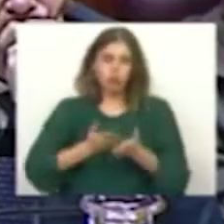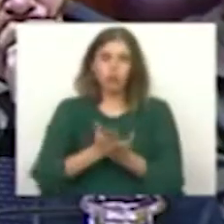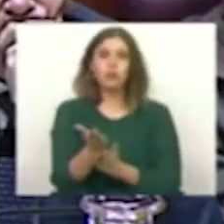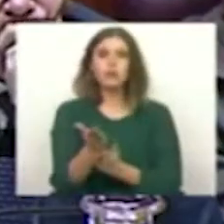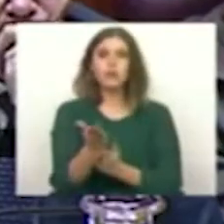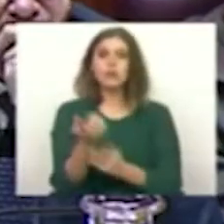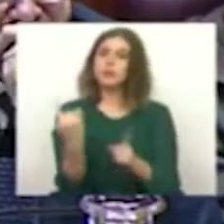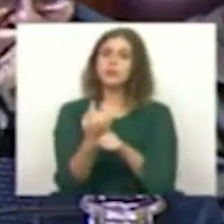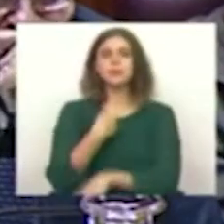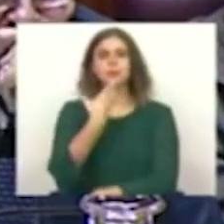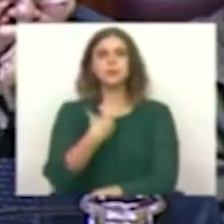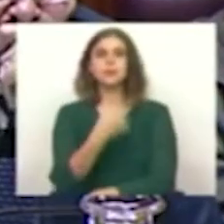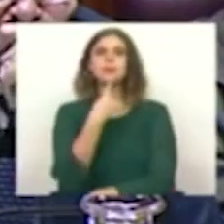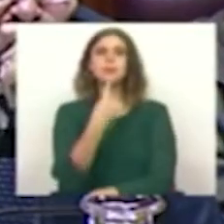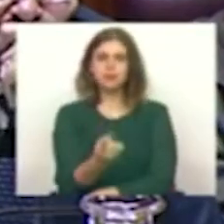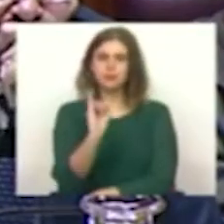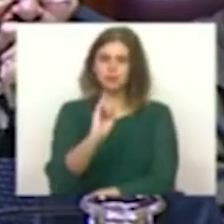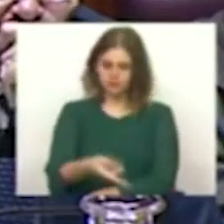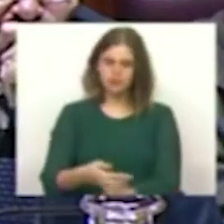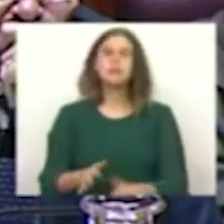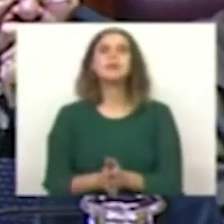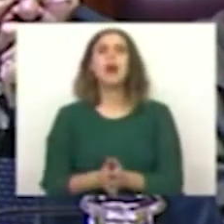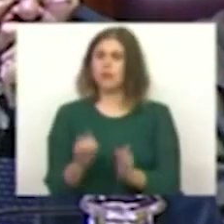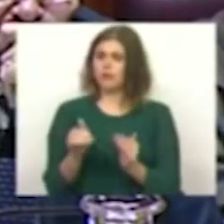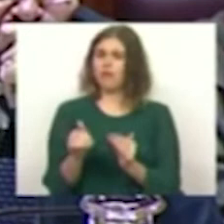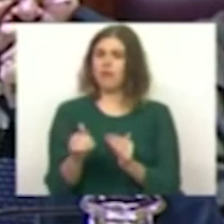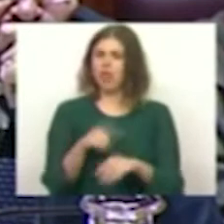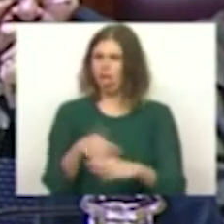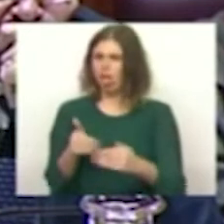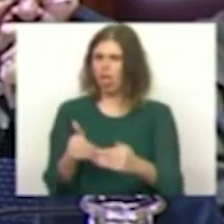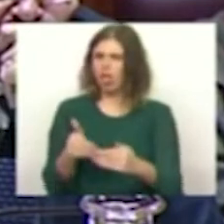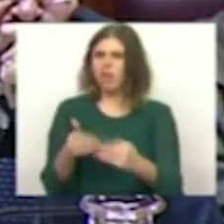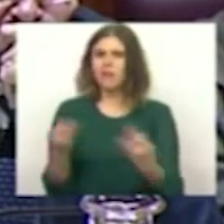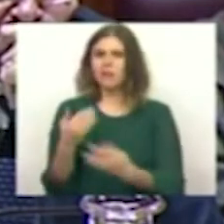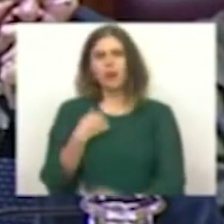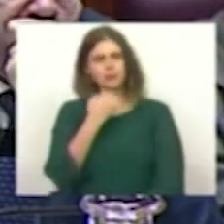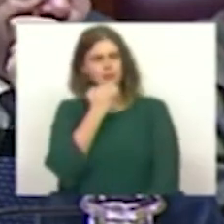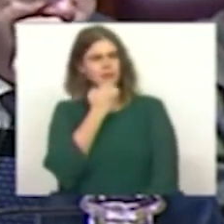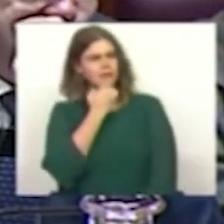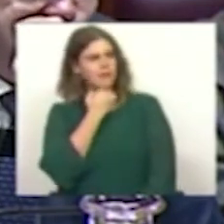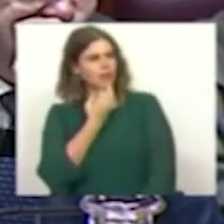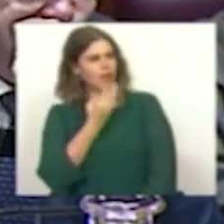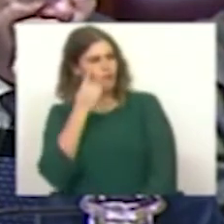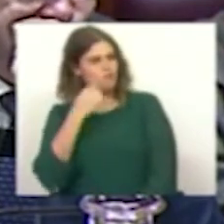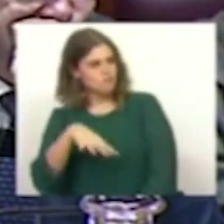E aquilo que lhe gostaria de dizer é que, muito brevemente, terá uma agradável surpresa.